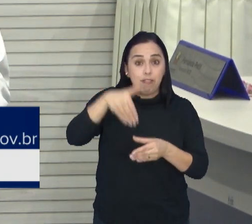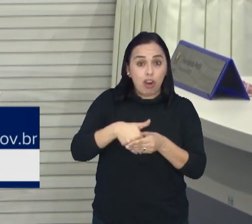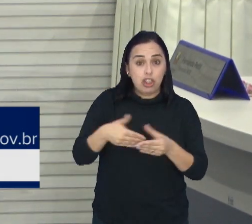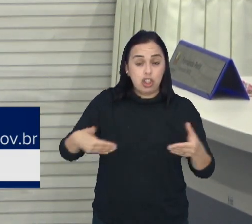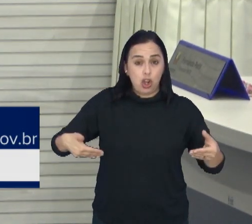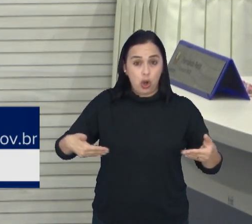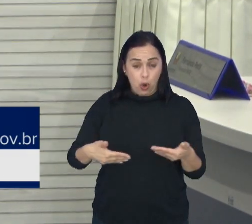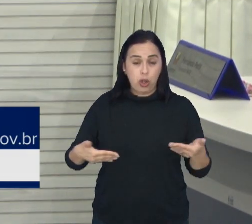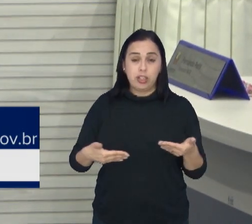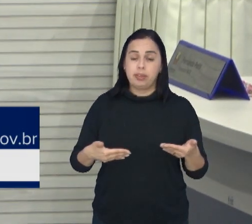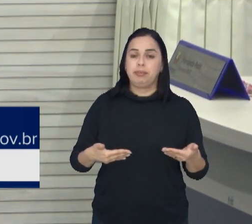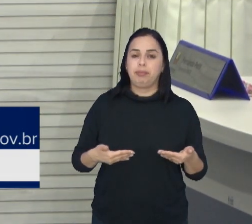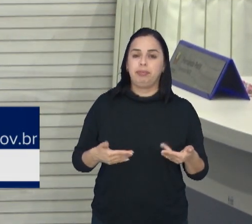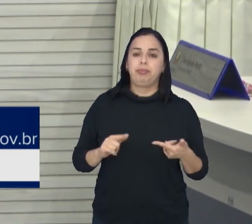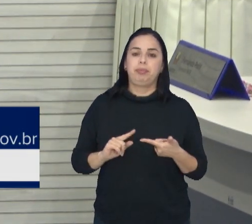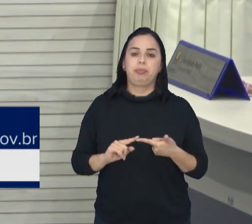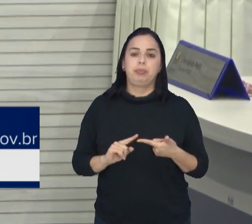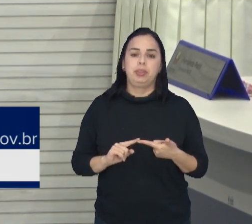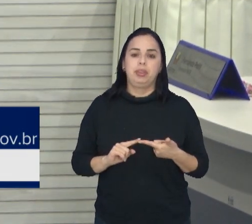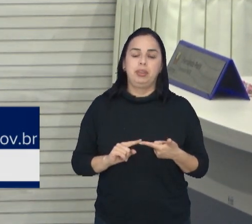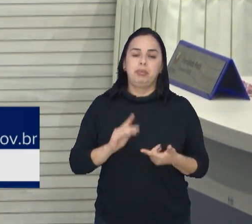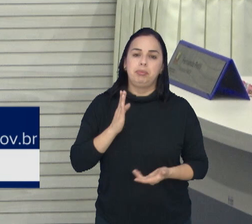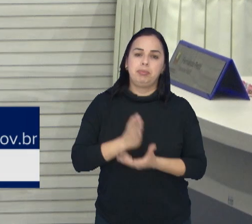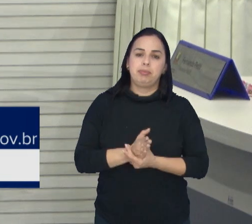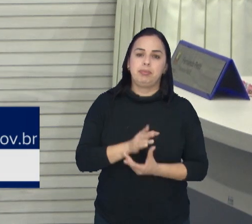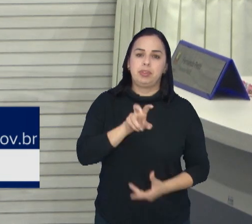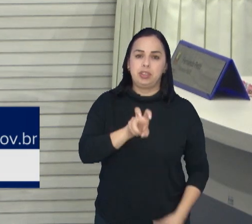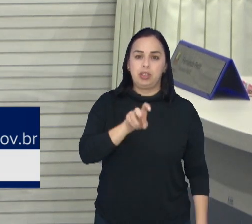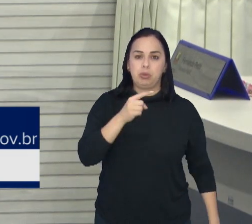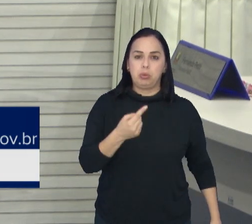senhor presidente. Do processo